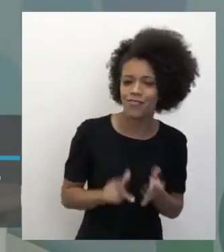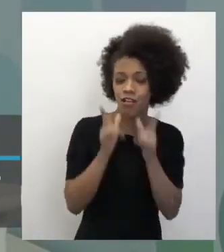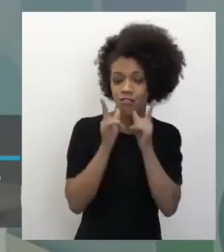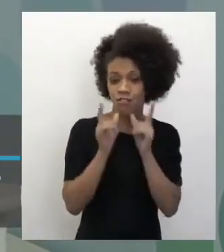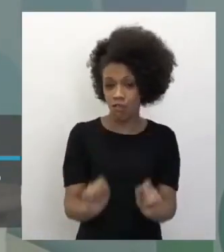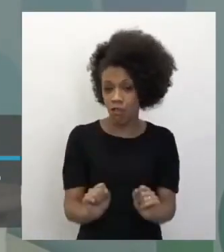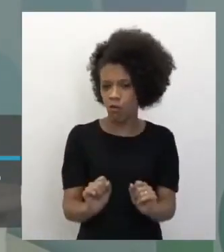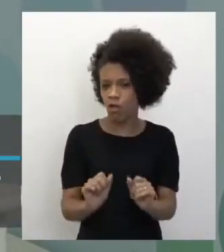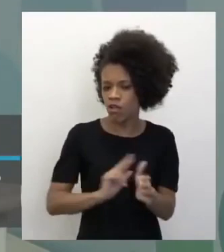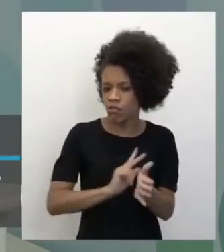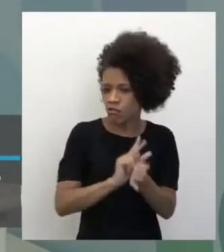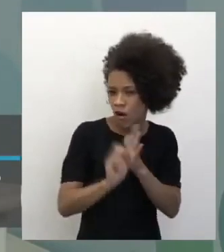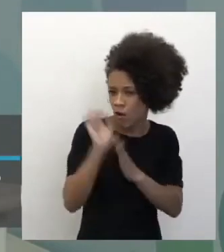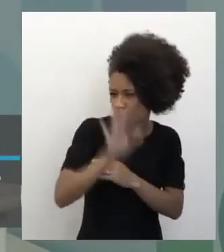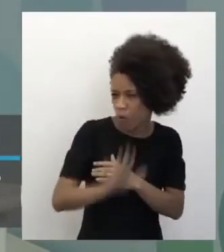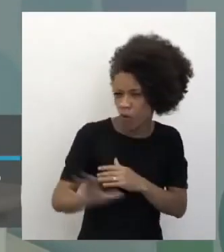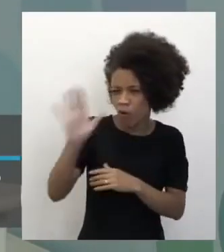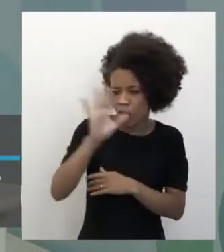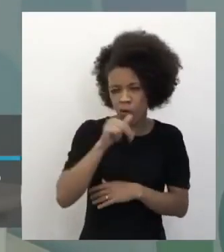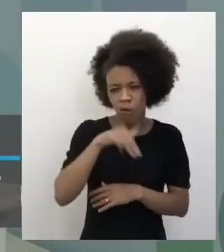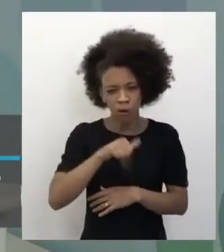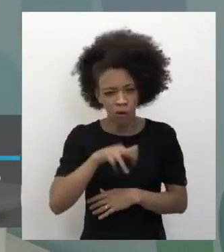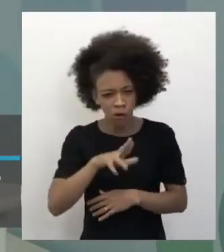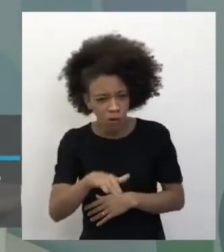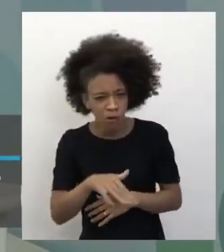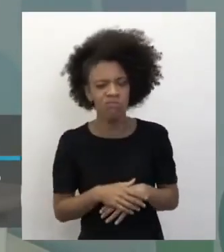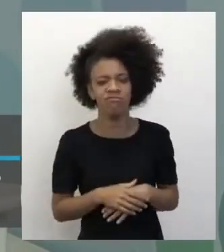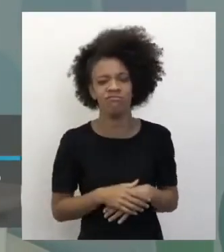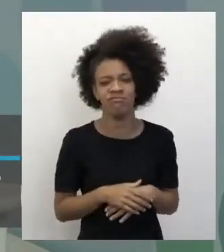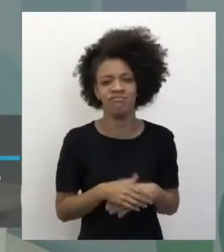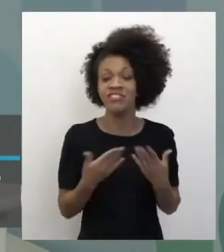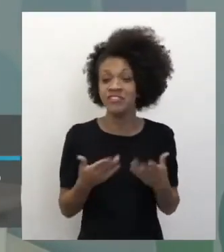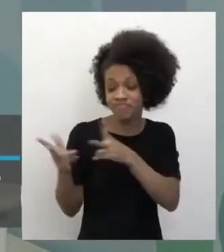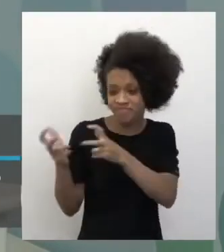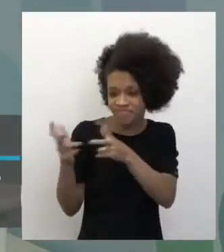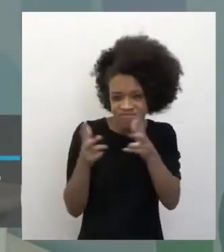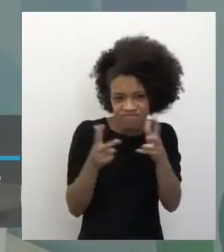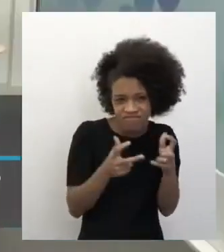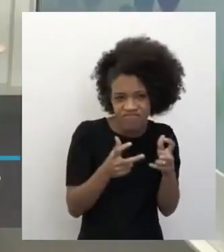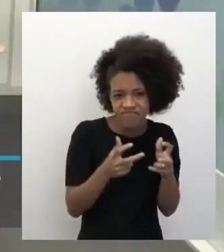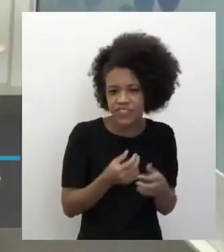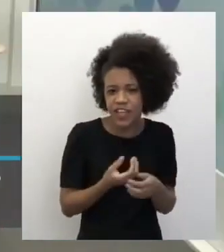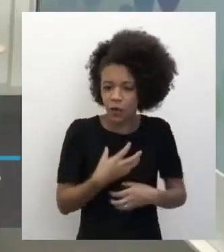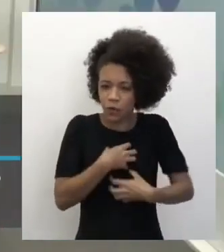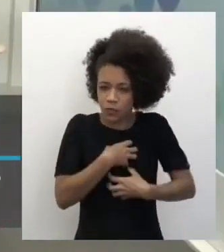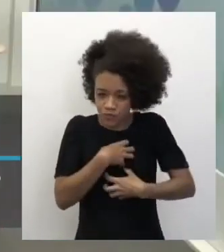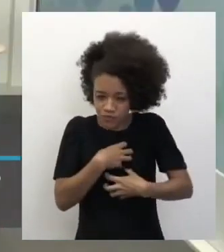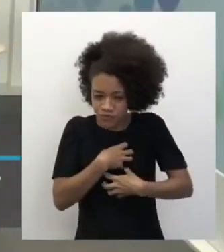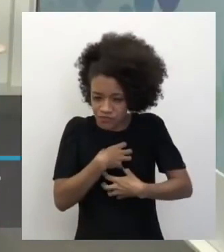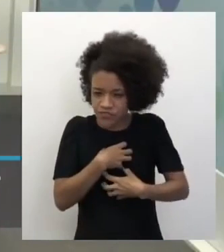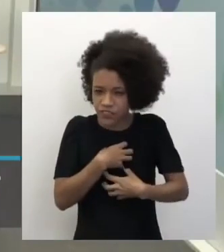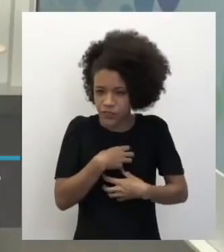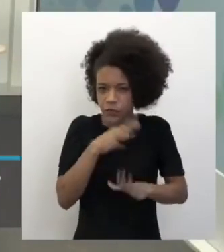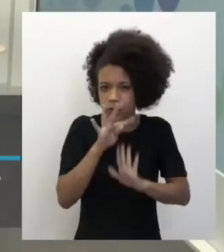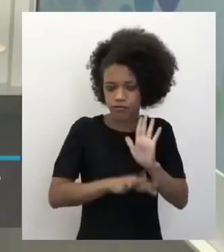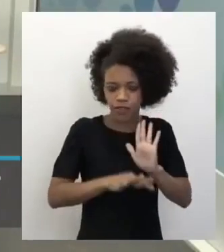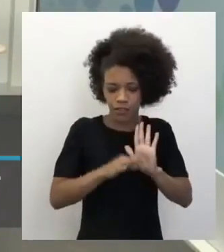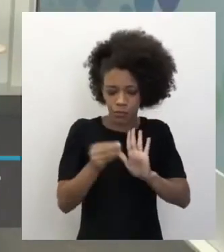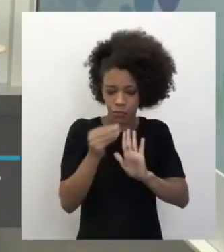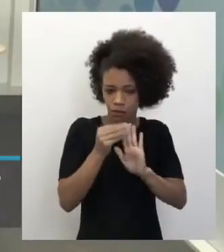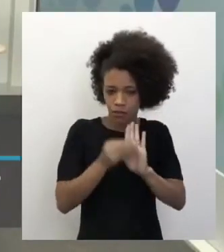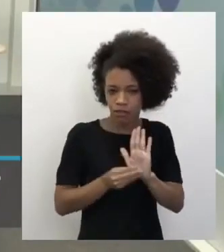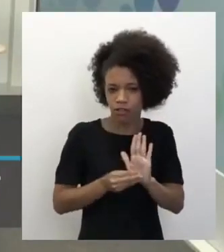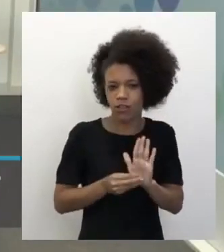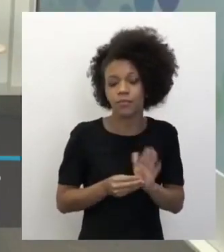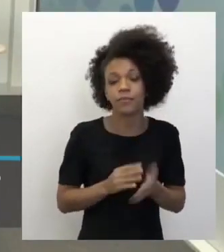linguísticas em todo o Brasil, disse a Maria Eduarda. E eles captaram bem a essência do texto, né? Para colocar no título. O